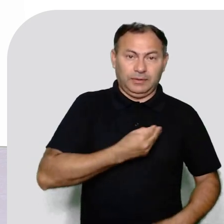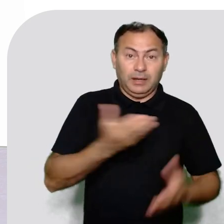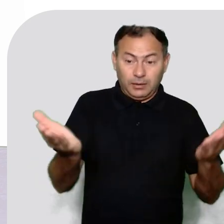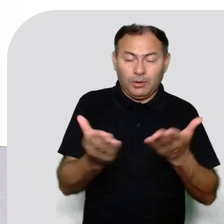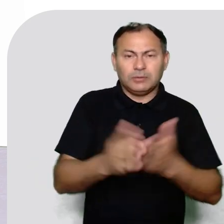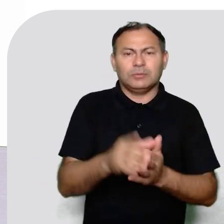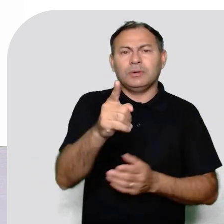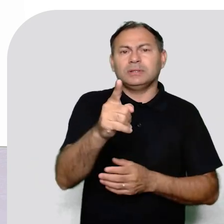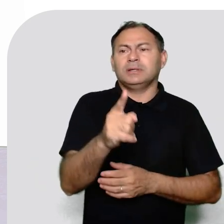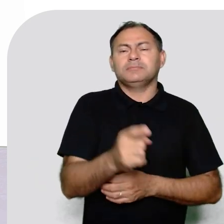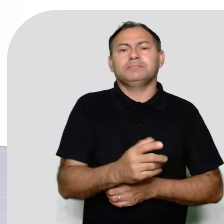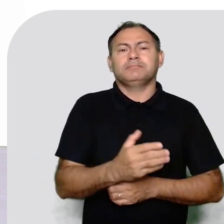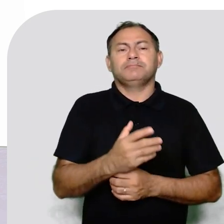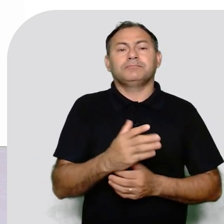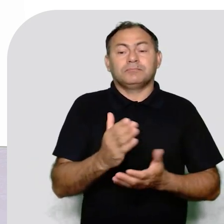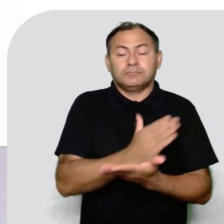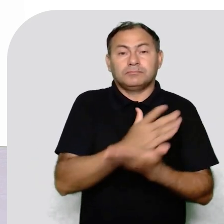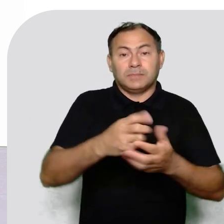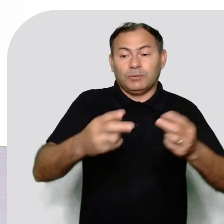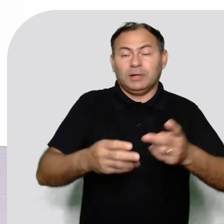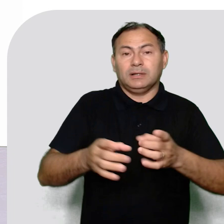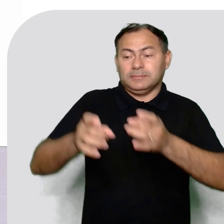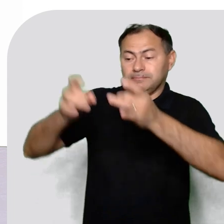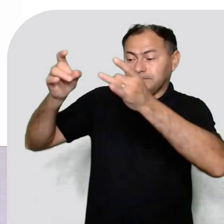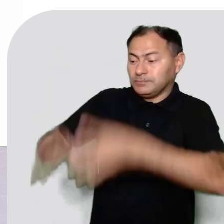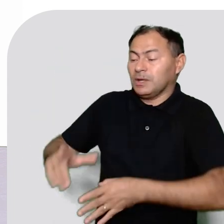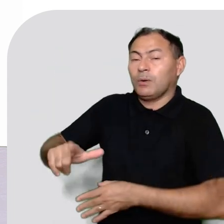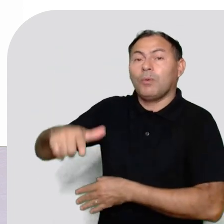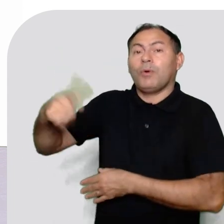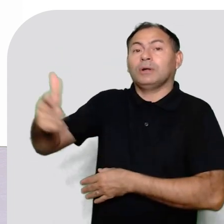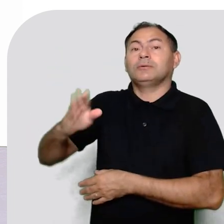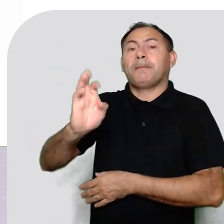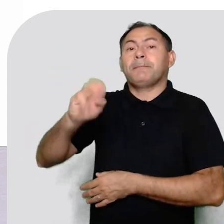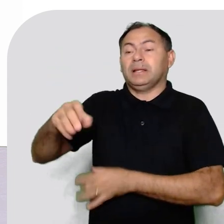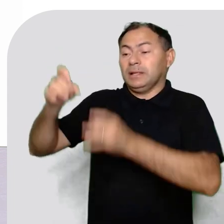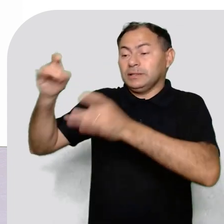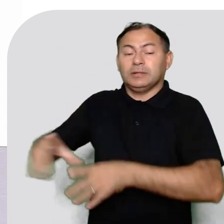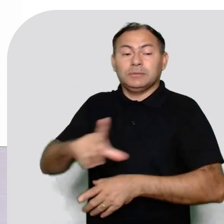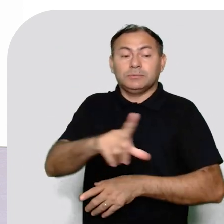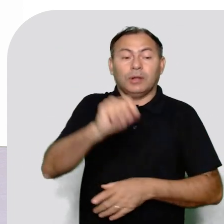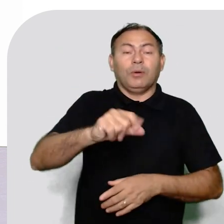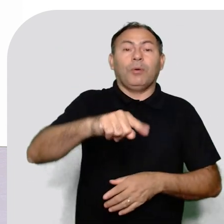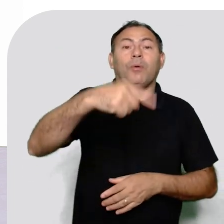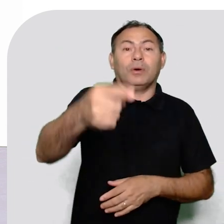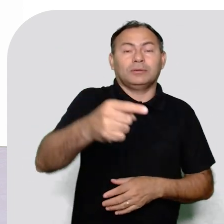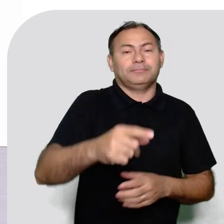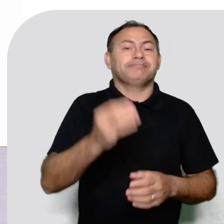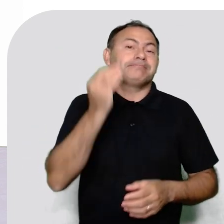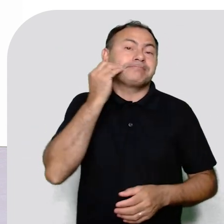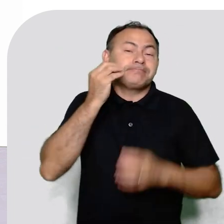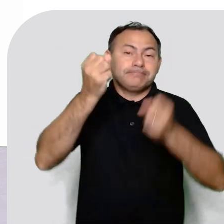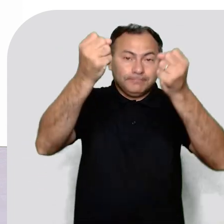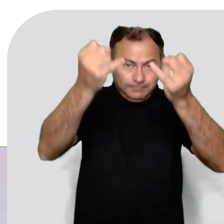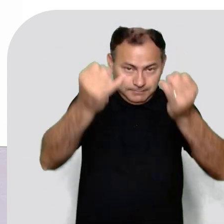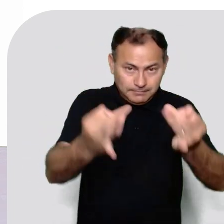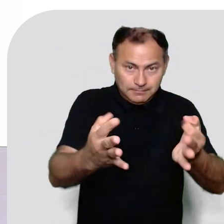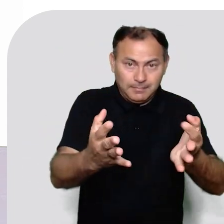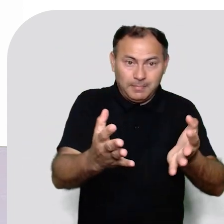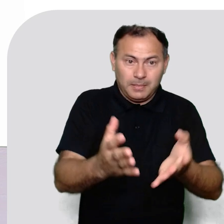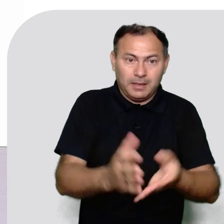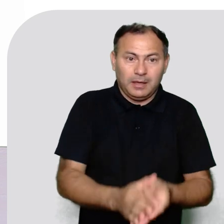vivê-lo agora, você está de alguma forma renunciando a um outro bem. Vamos tentar explicar com